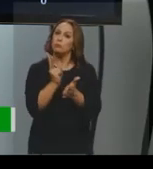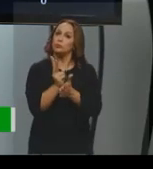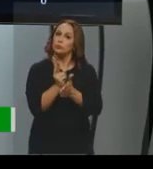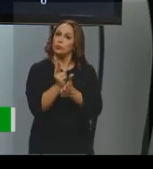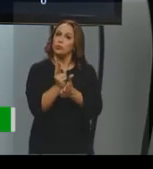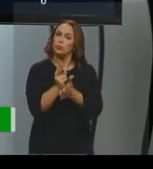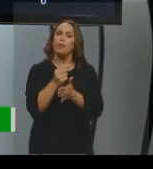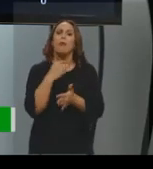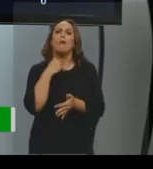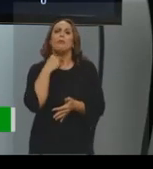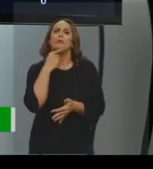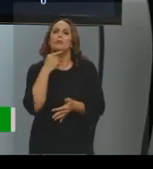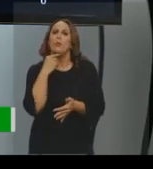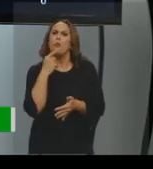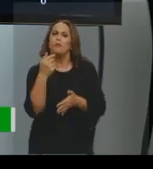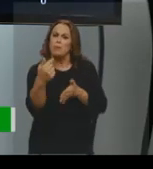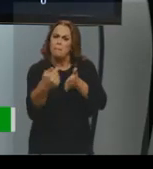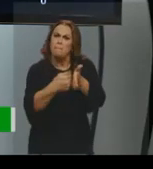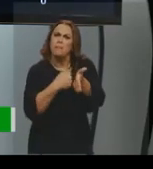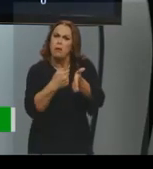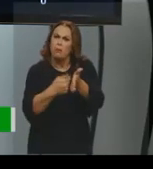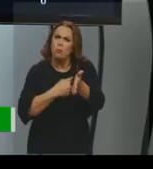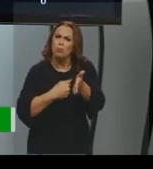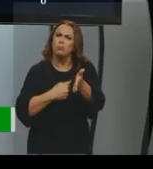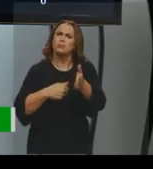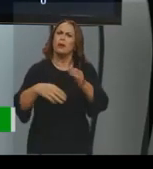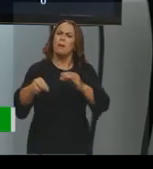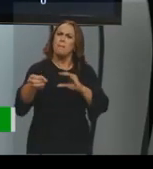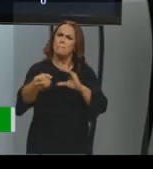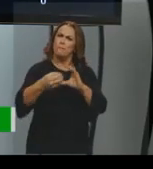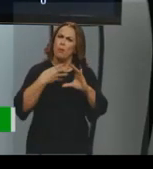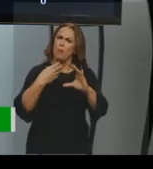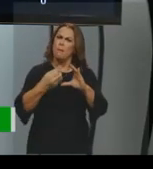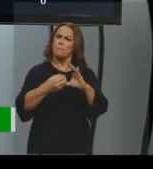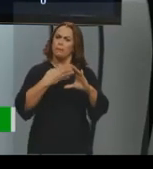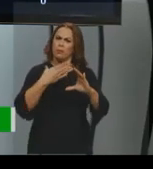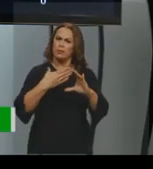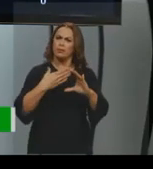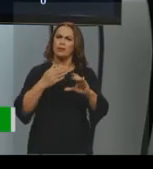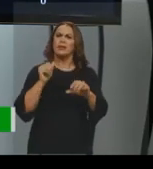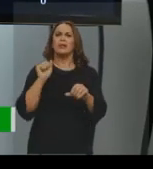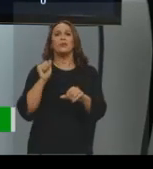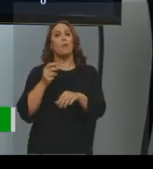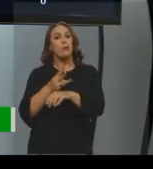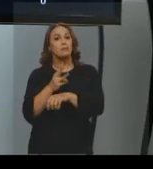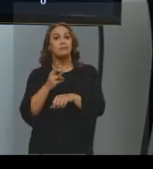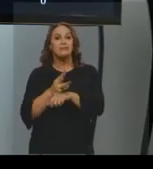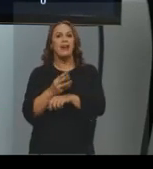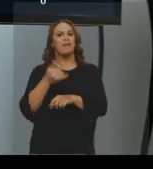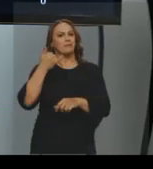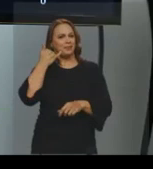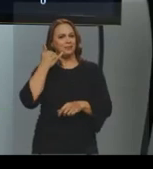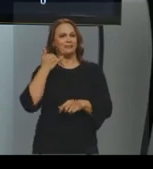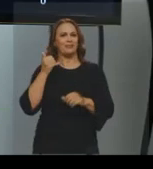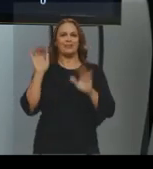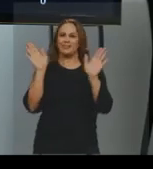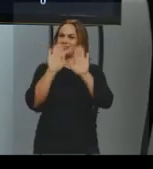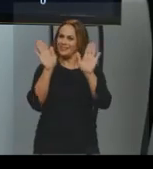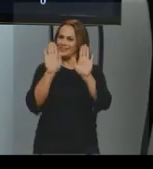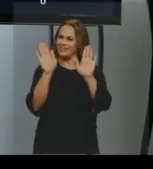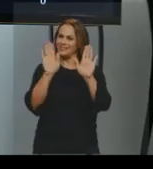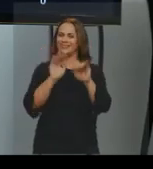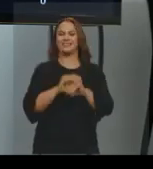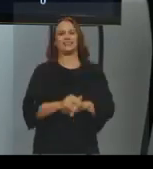ou enviando uma mensagem para o nosso WhatsApp. Estamos esperando a sua participação. Até já!